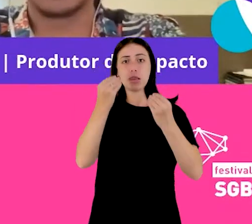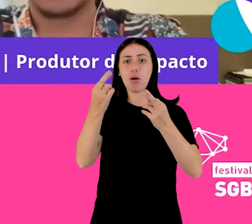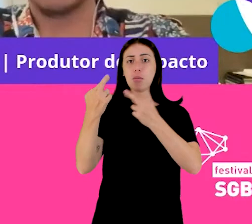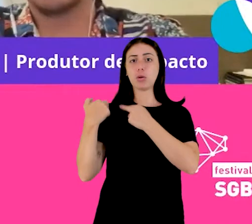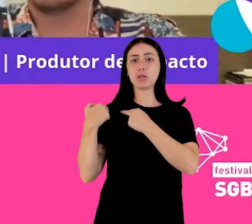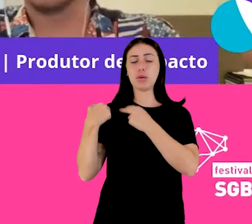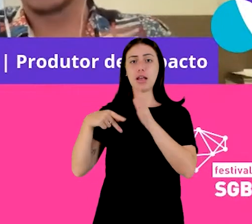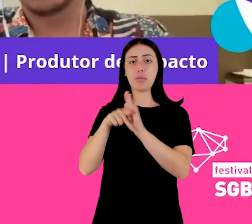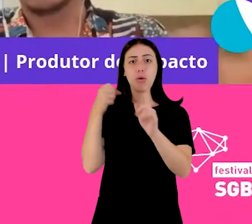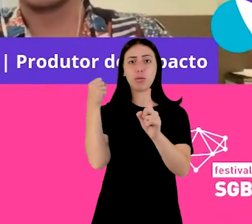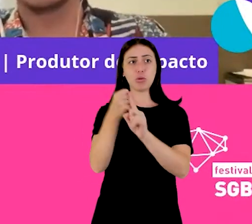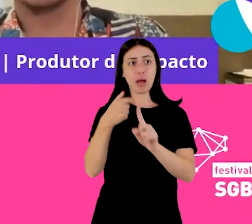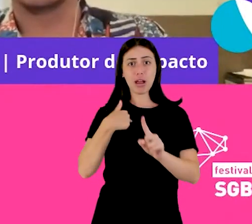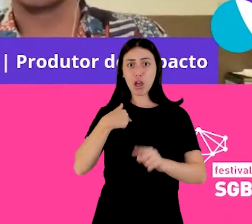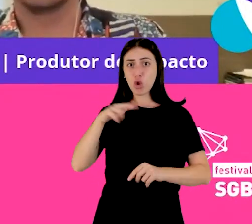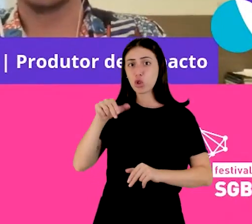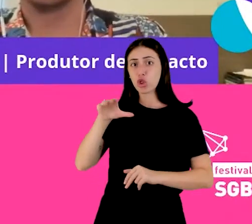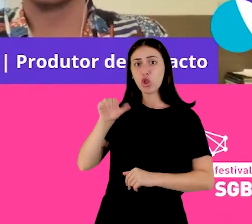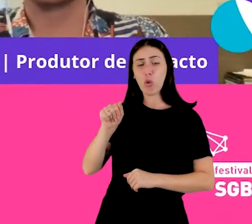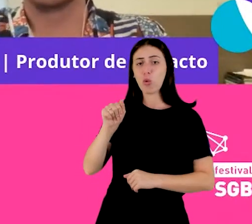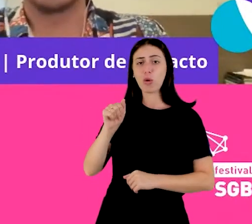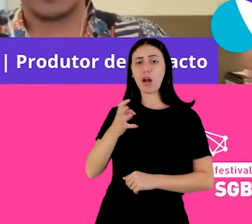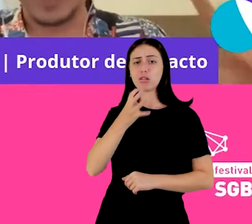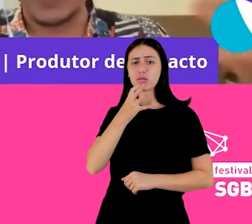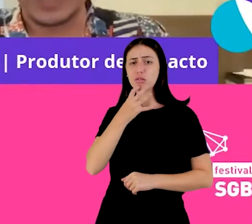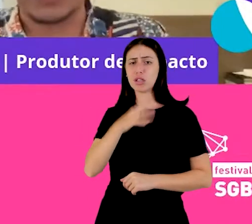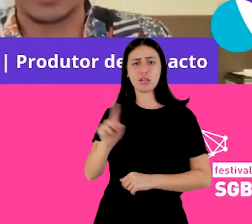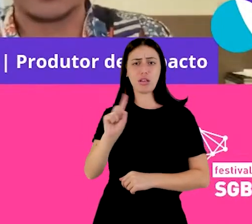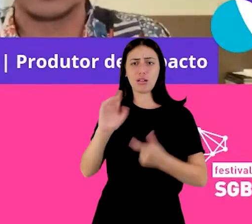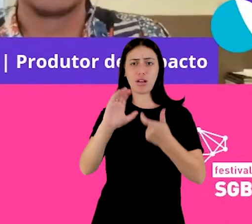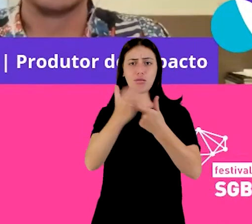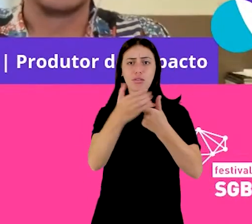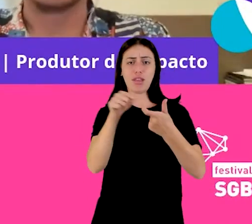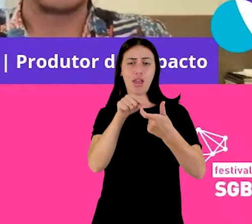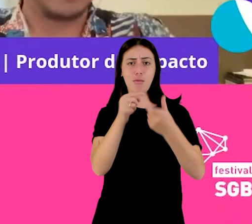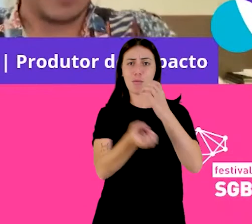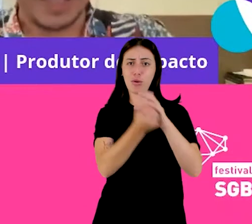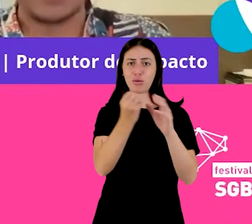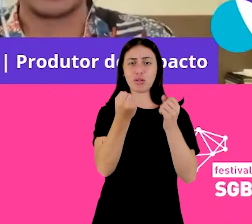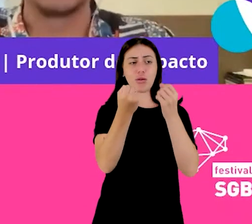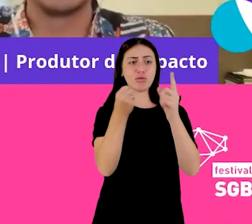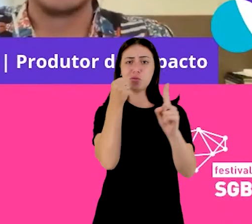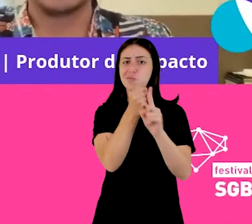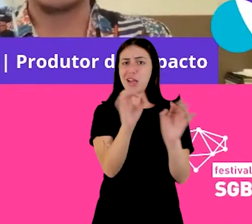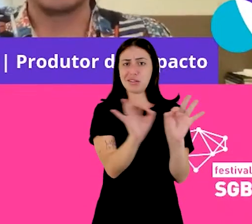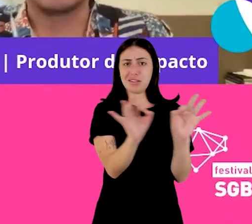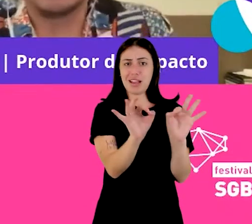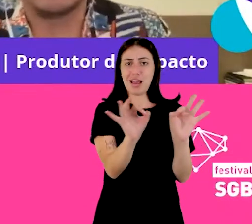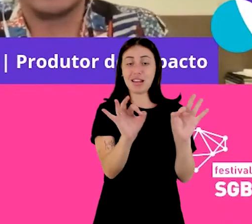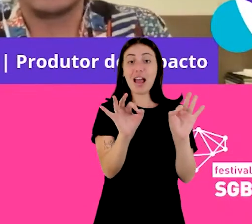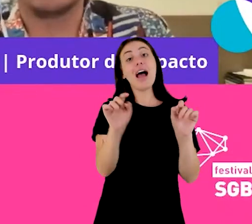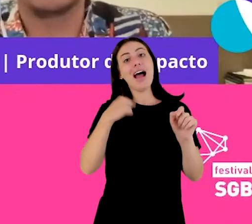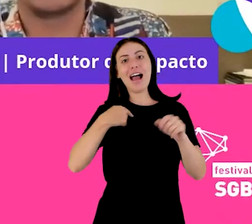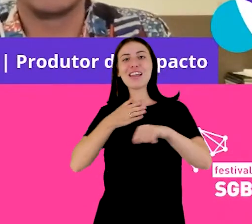impacto. E foi maravilhoso que durante esse workshop foi uma identificação total, né? A Rossana estava lá, o Rick estava lá, e aí eu